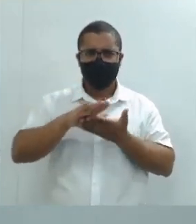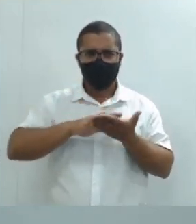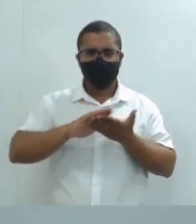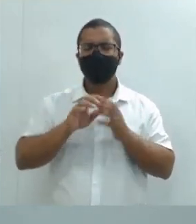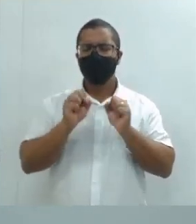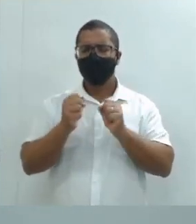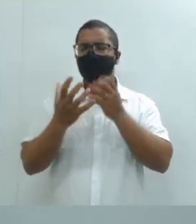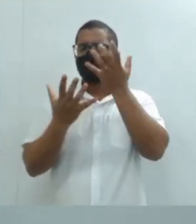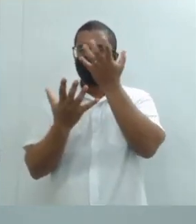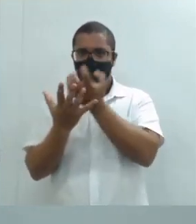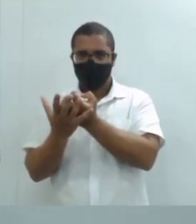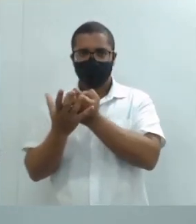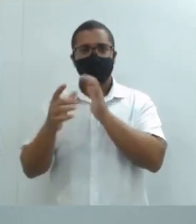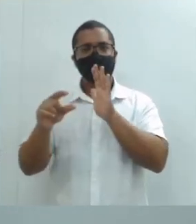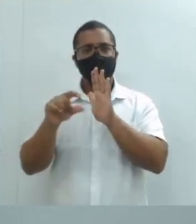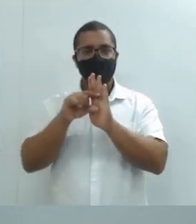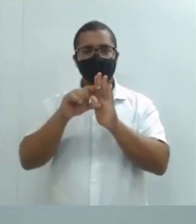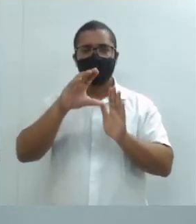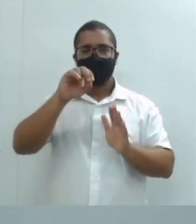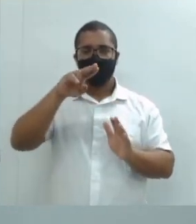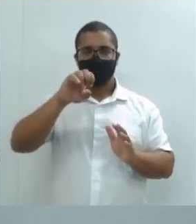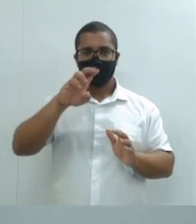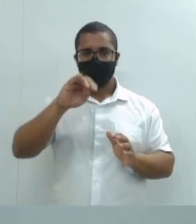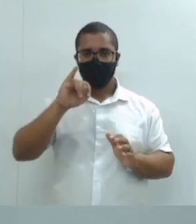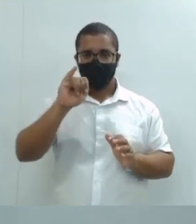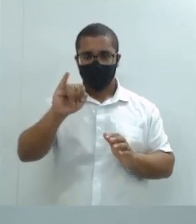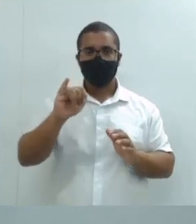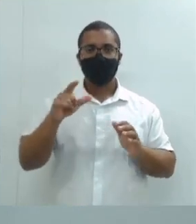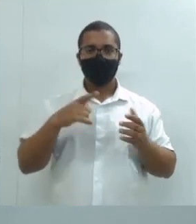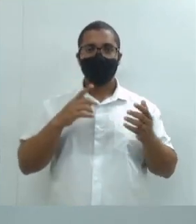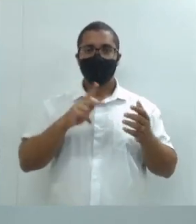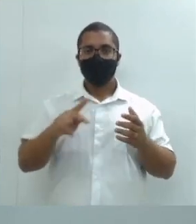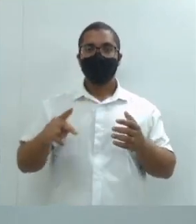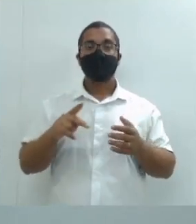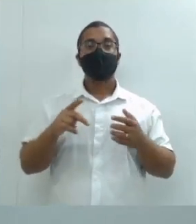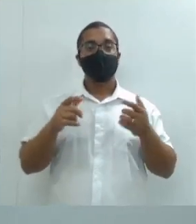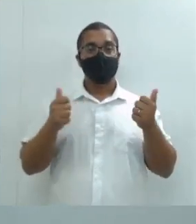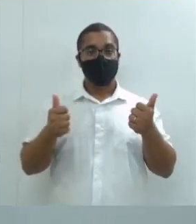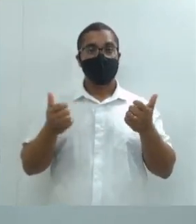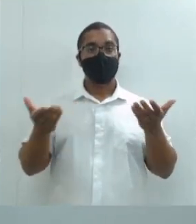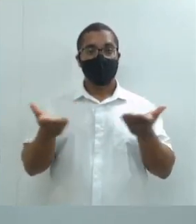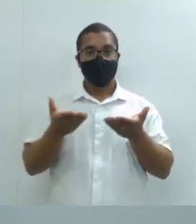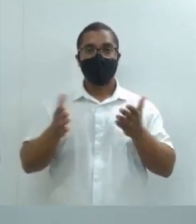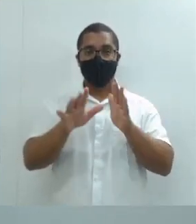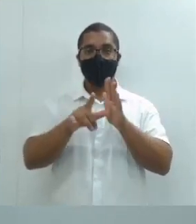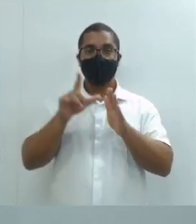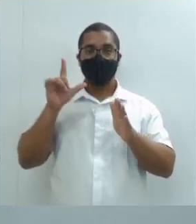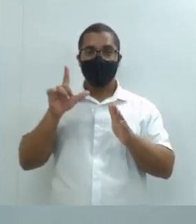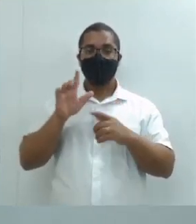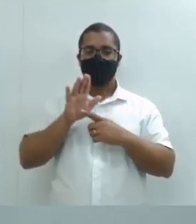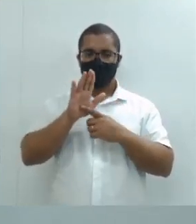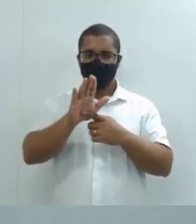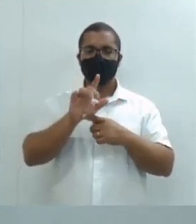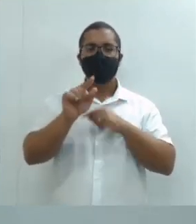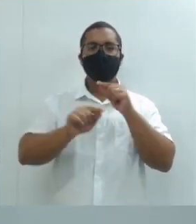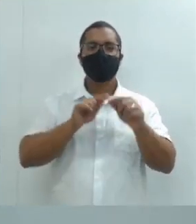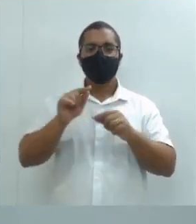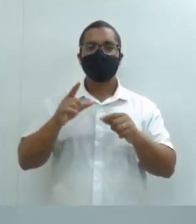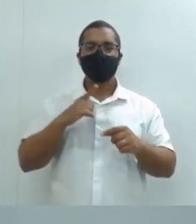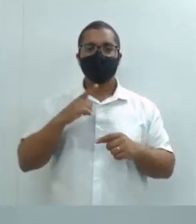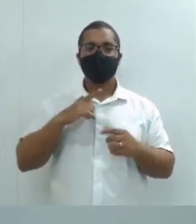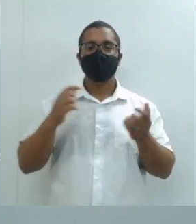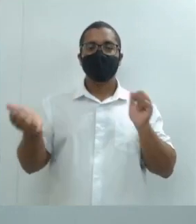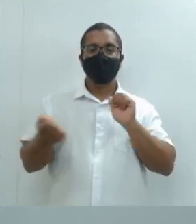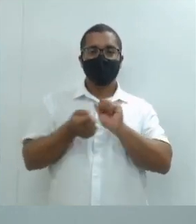aí, ok? Eu sou o professor Almir Serpa, nossa aula de matemática agora vem comigo. Antes disso, rapidinho, nós